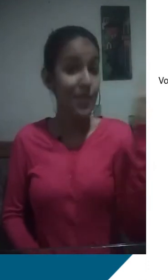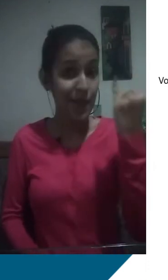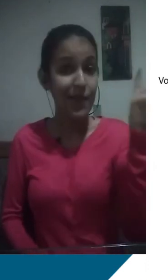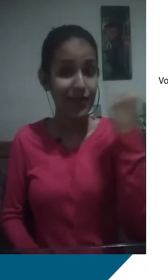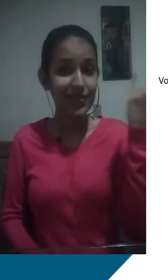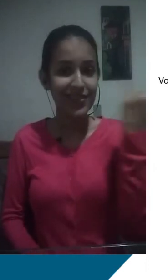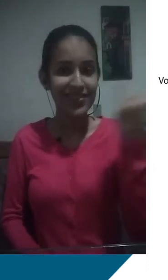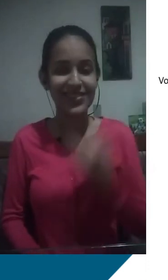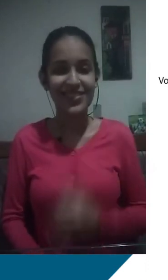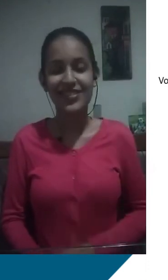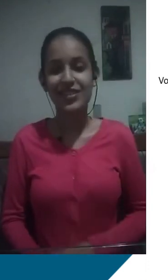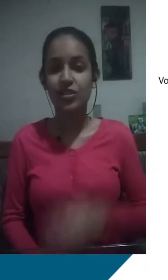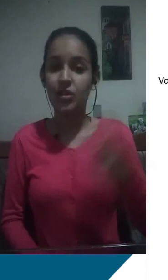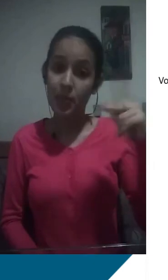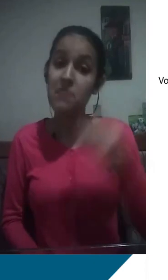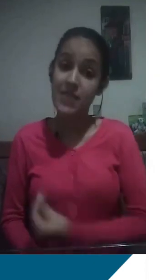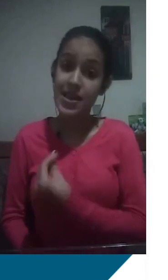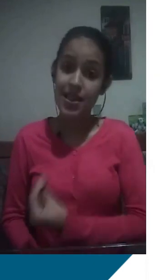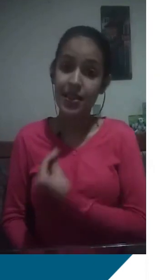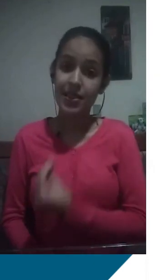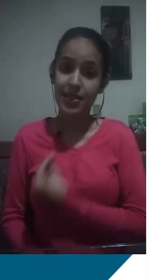animais. Né? Muito importante para a natureza.